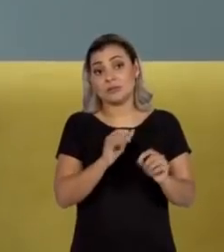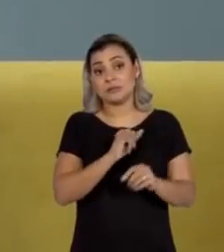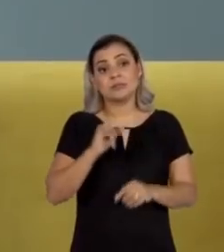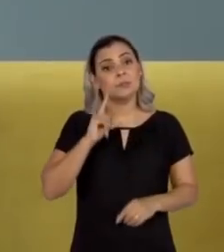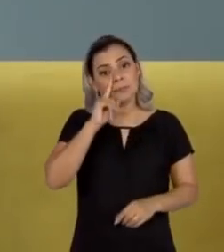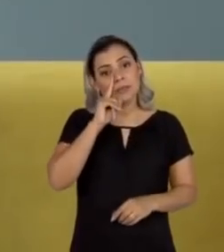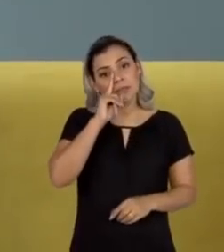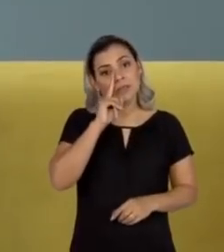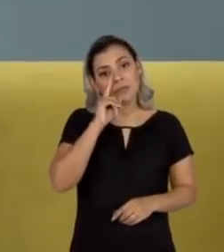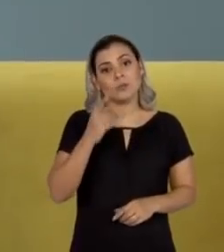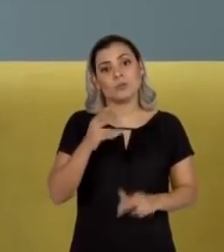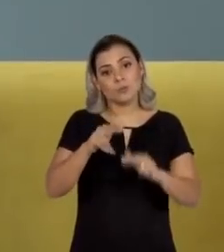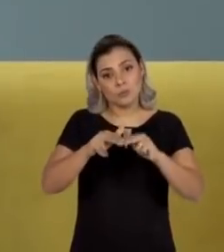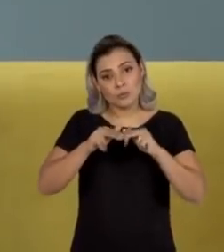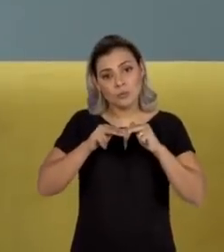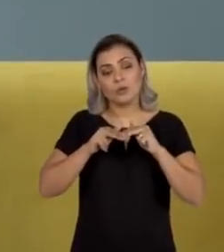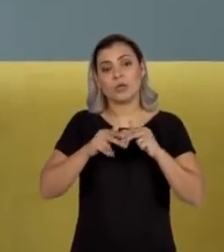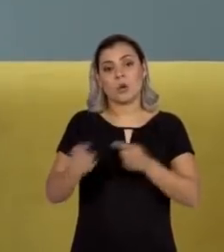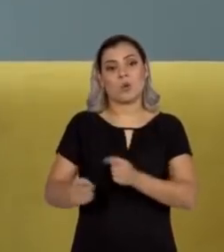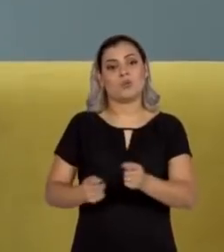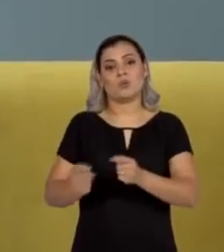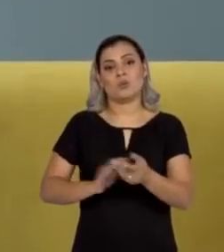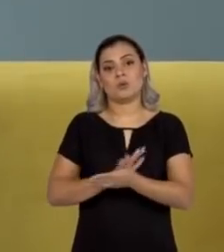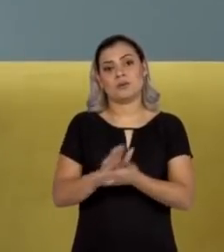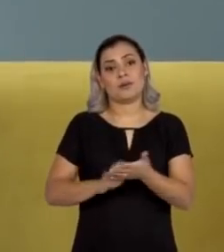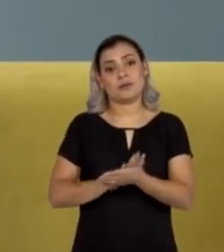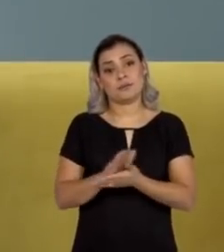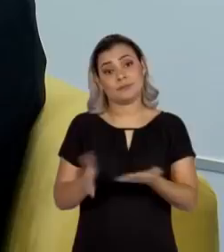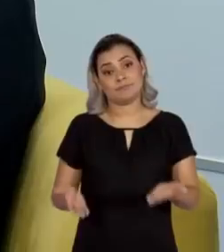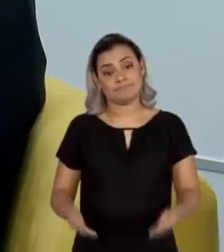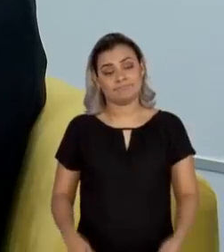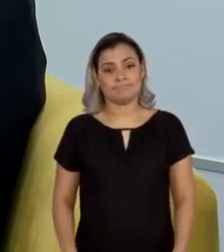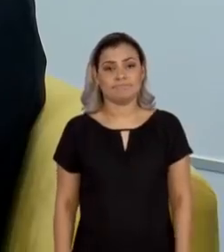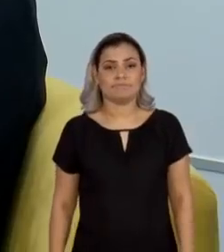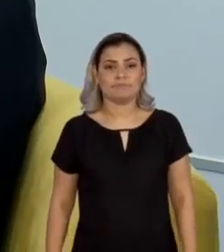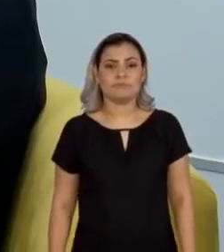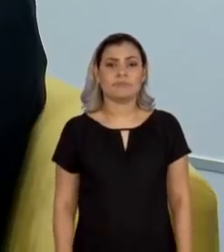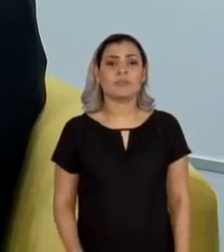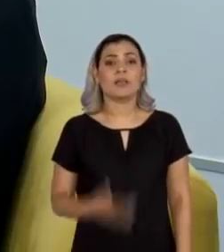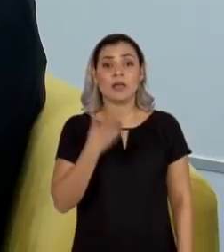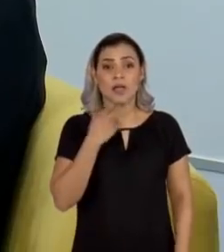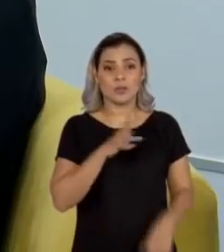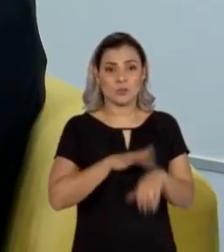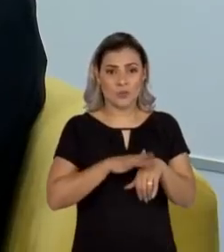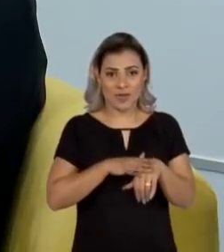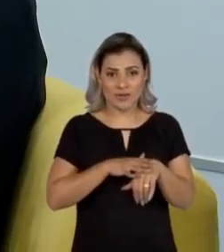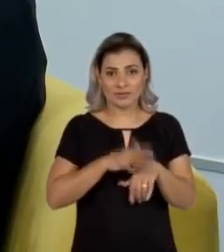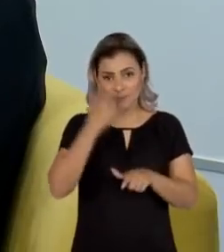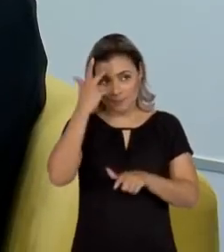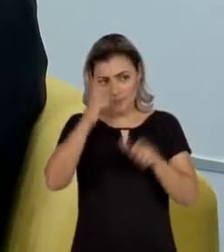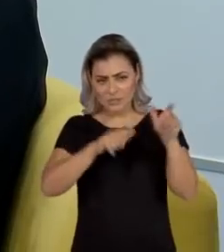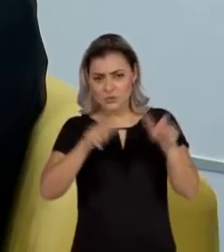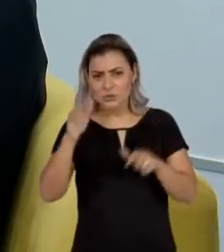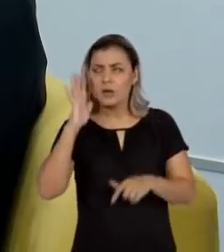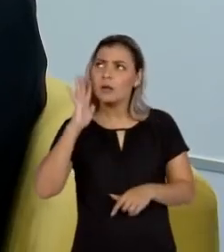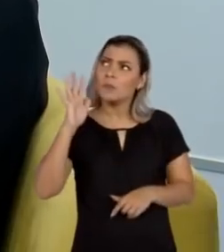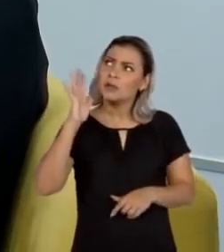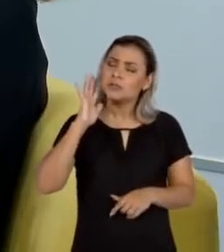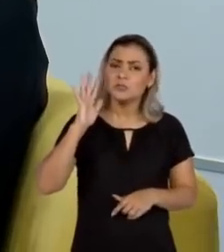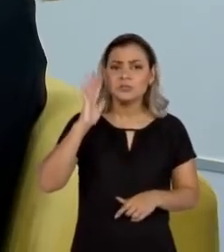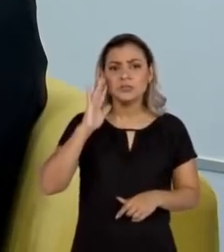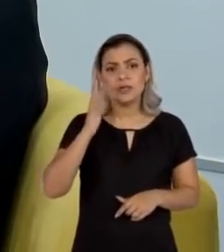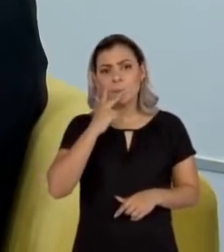complicação advinda do mau controle do diabetes. Quando se fala na doença, as pessoas muitas vezes pensam, né, quase